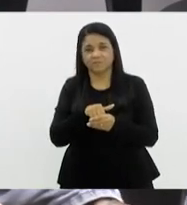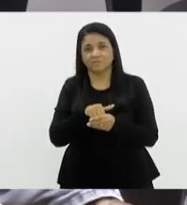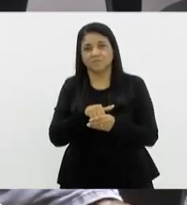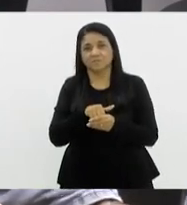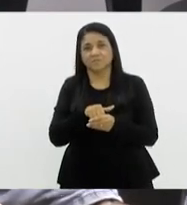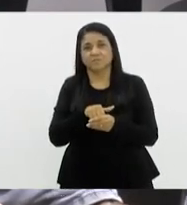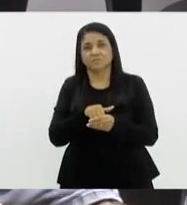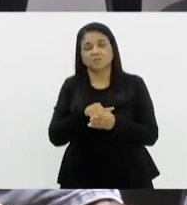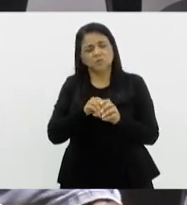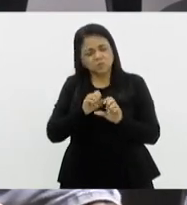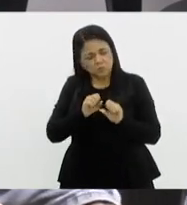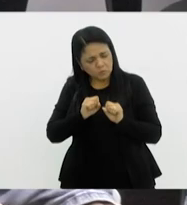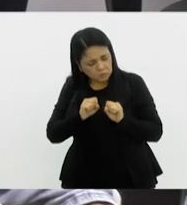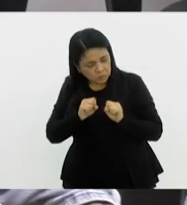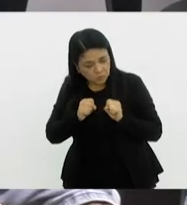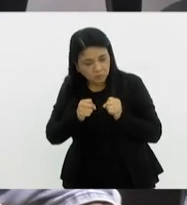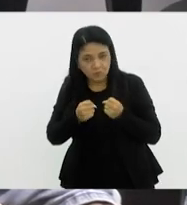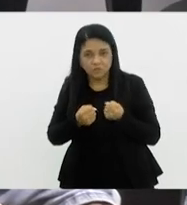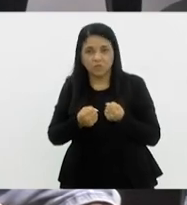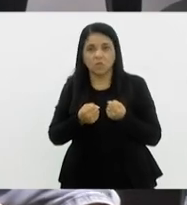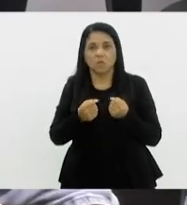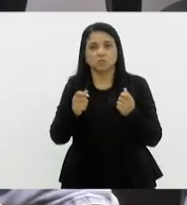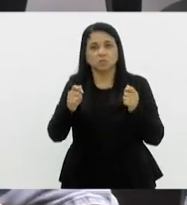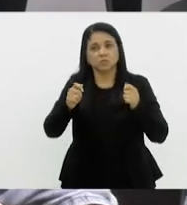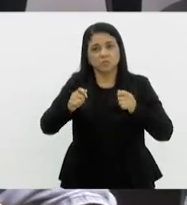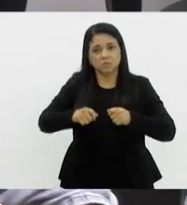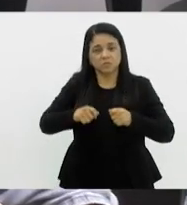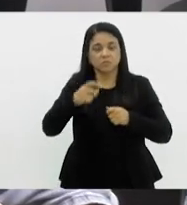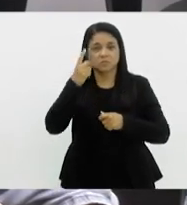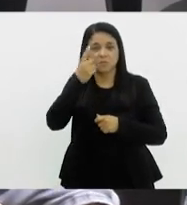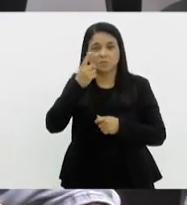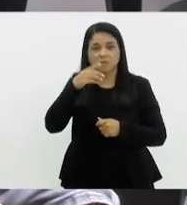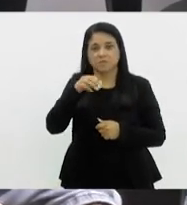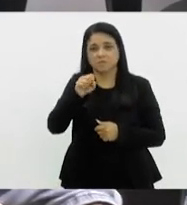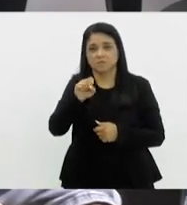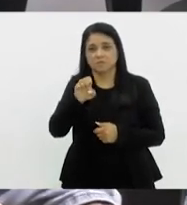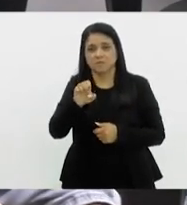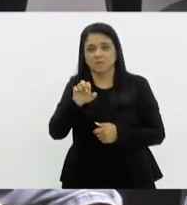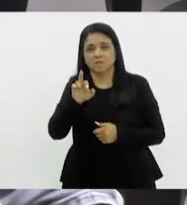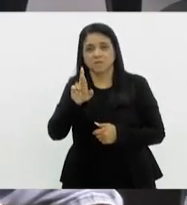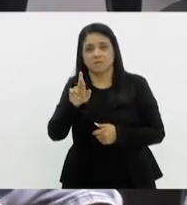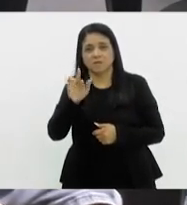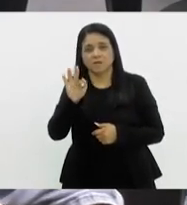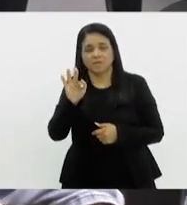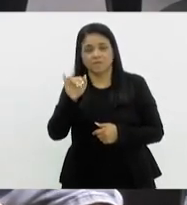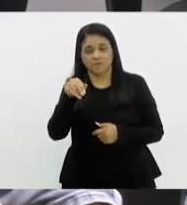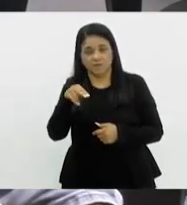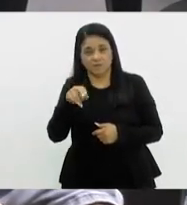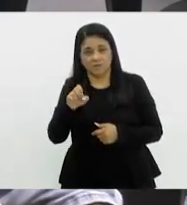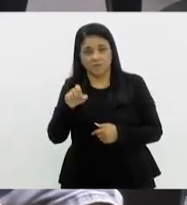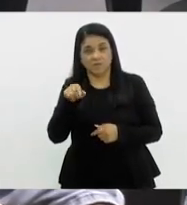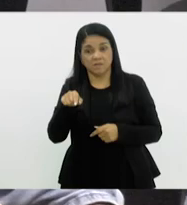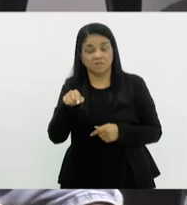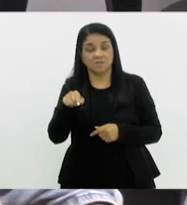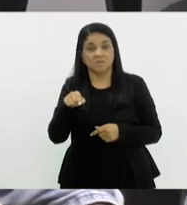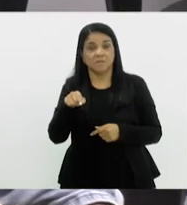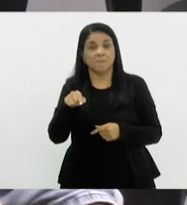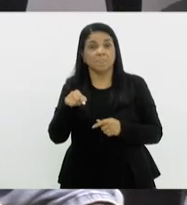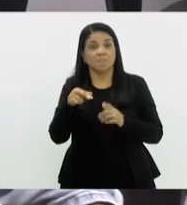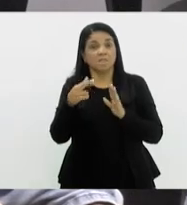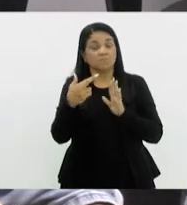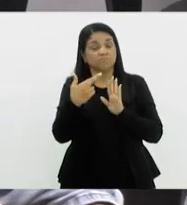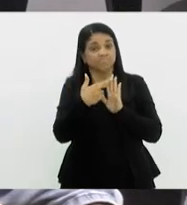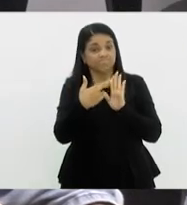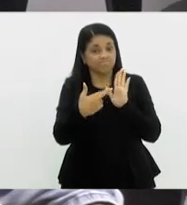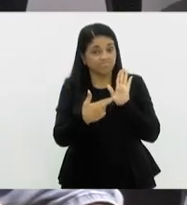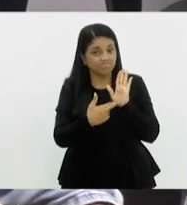apesar do esforço do deputado Serafini, a matéria diz, dispõe sobre